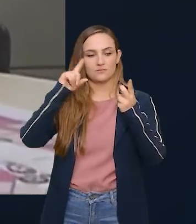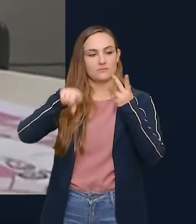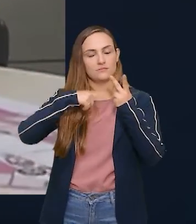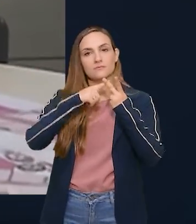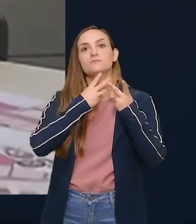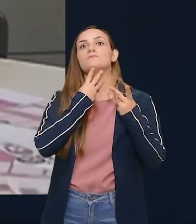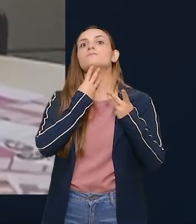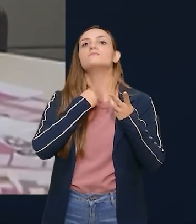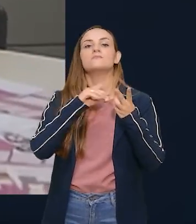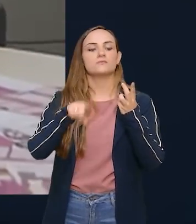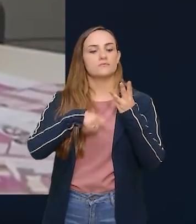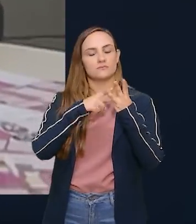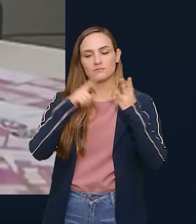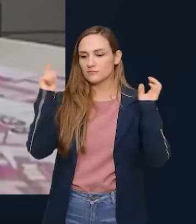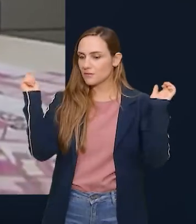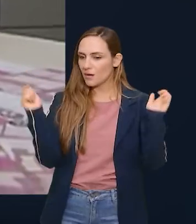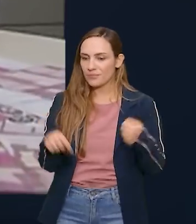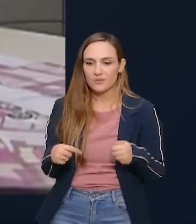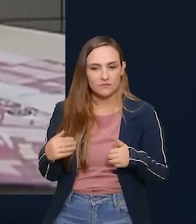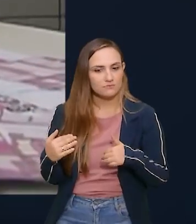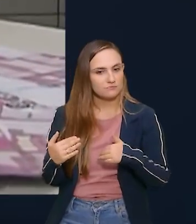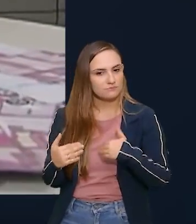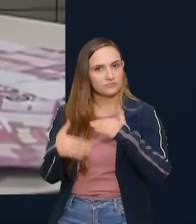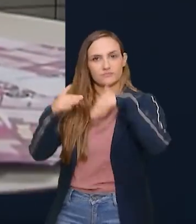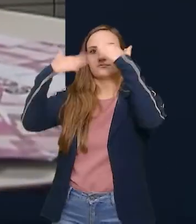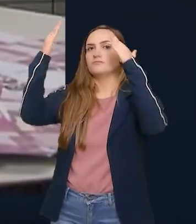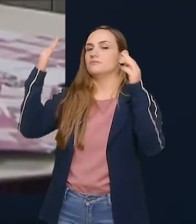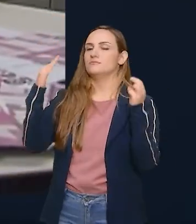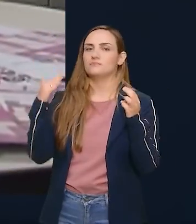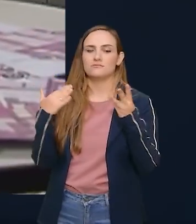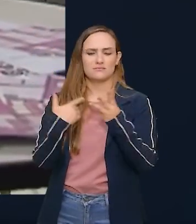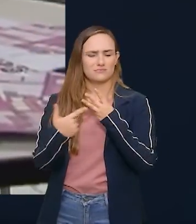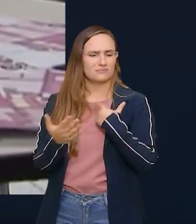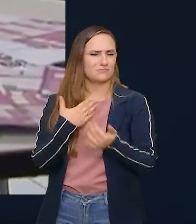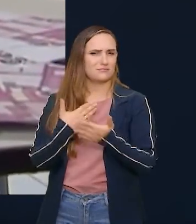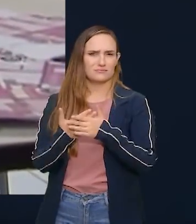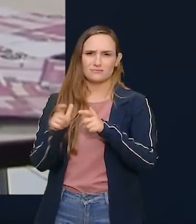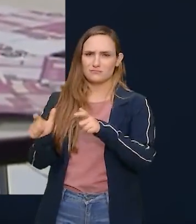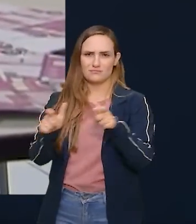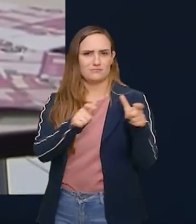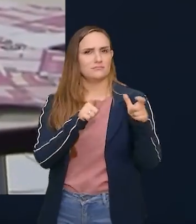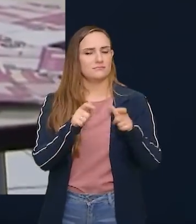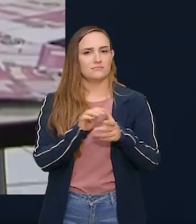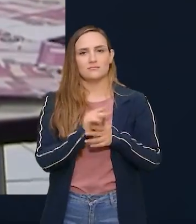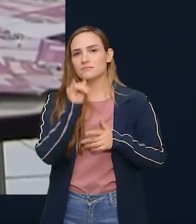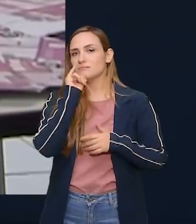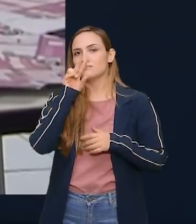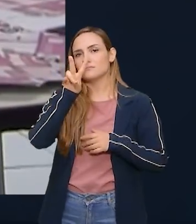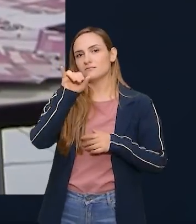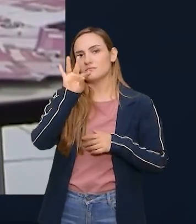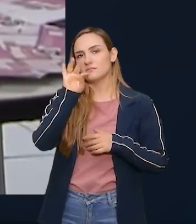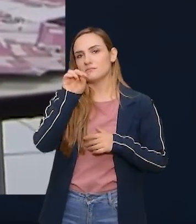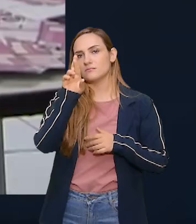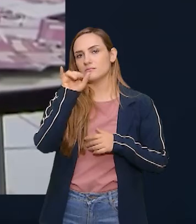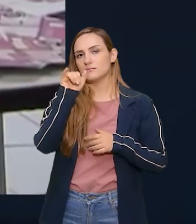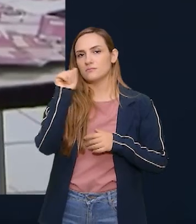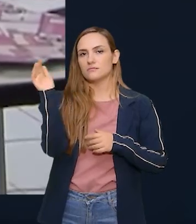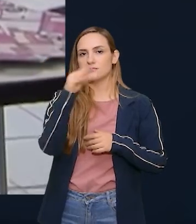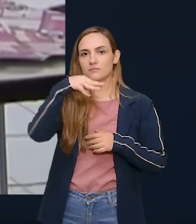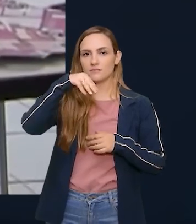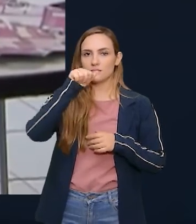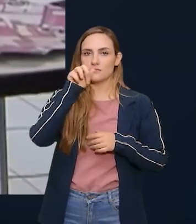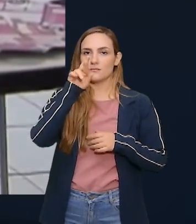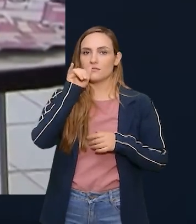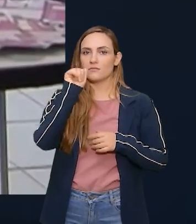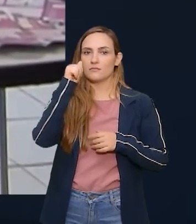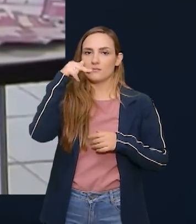meninas: criatividade, motivação e habilidade acima da média. E isso, gente, em qualquer área. A Vitória e a